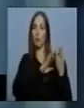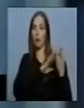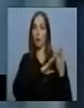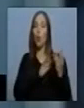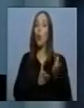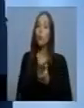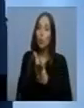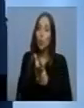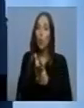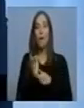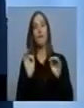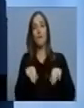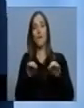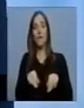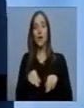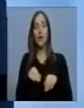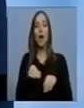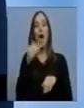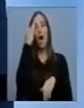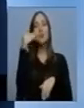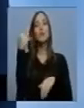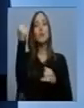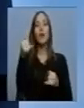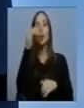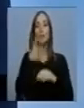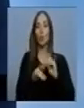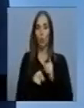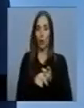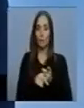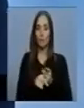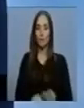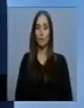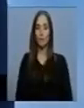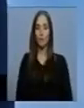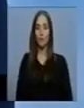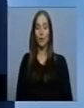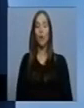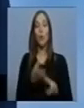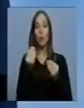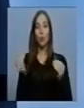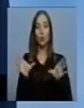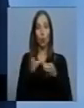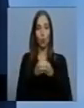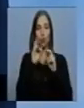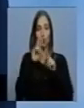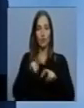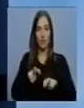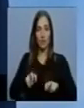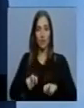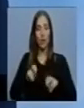ficar um pouquinho que que é suposto acontecer a partir daqui para muitos grupos de investigação inclusive a